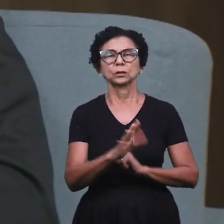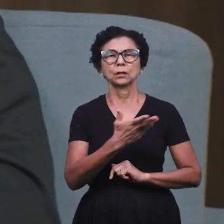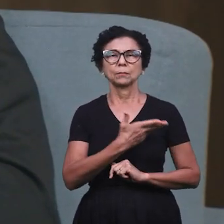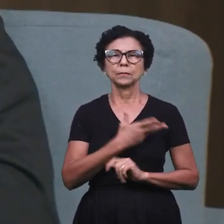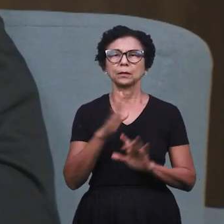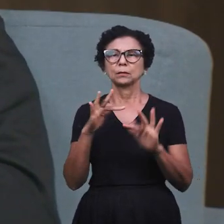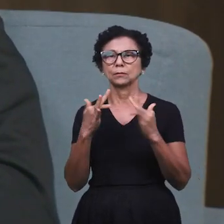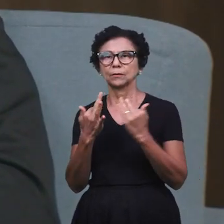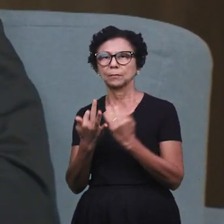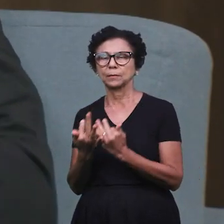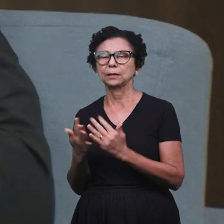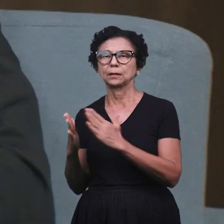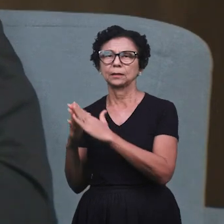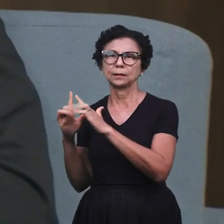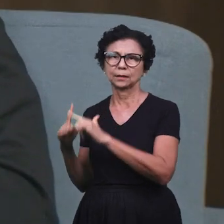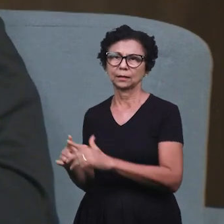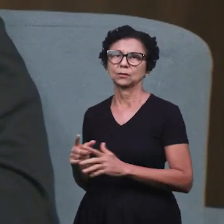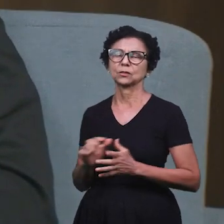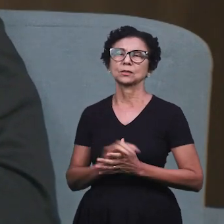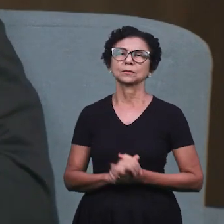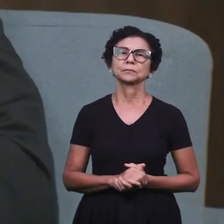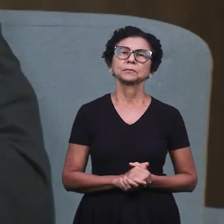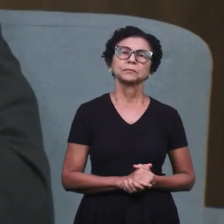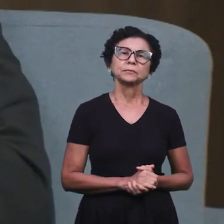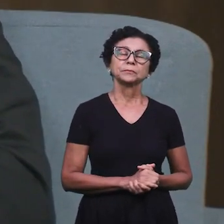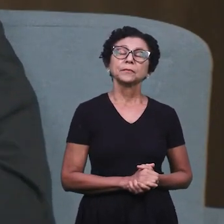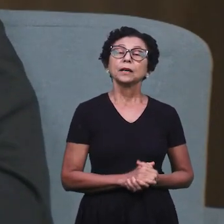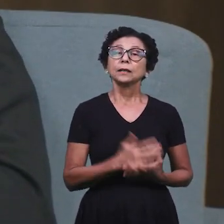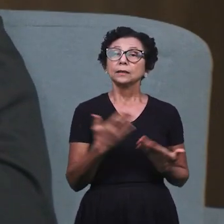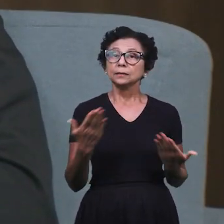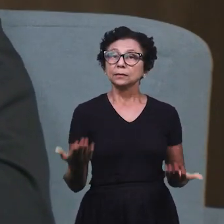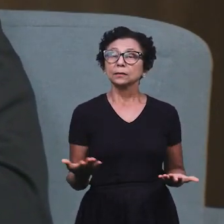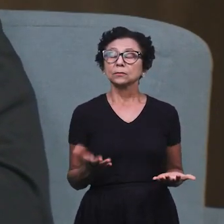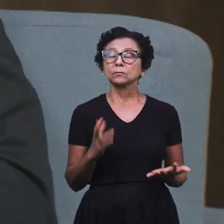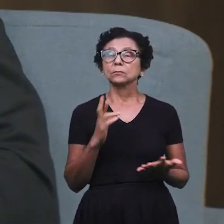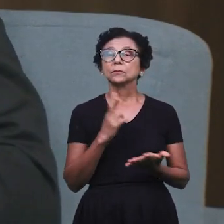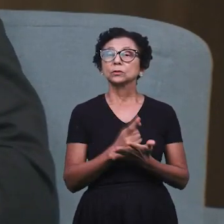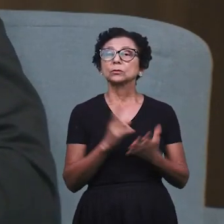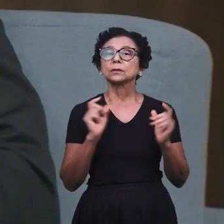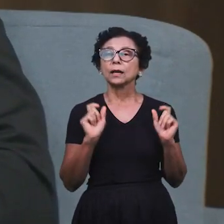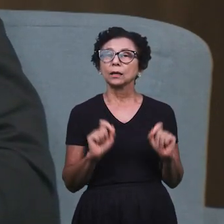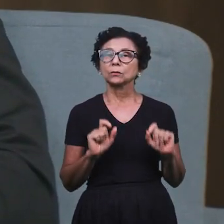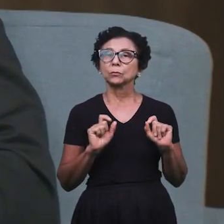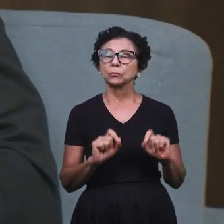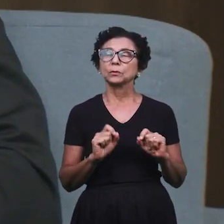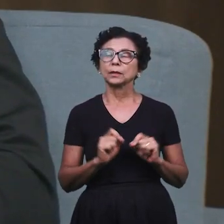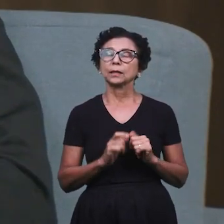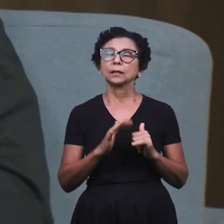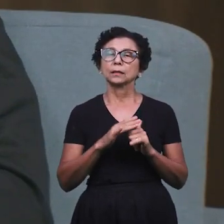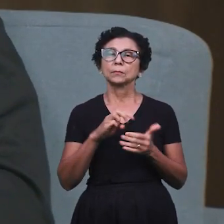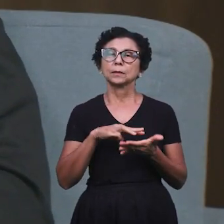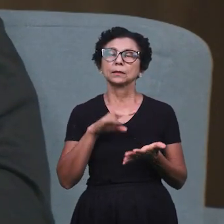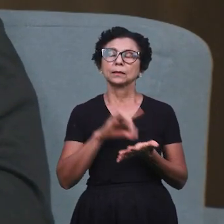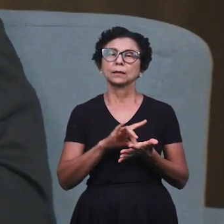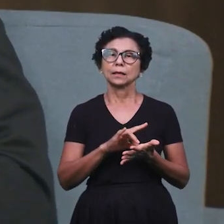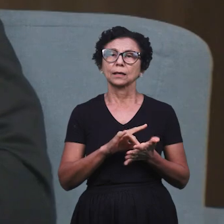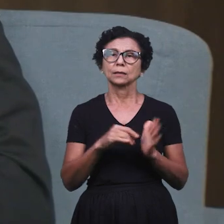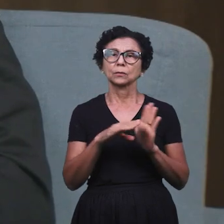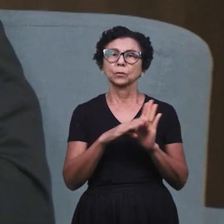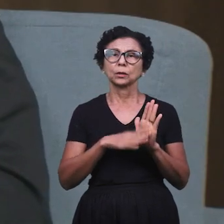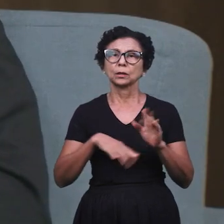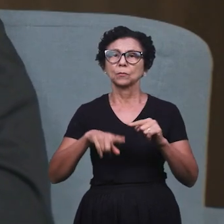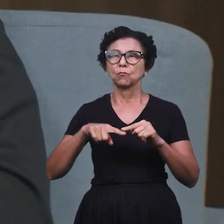Tem sido uma grande bênção a sua participação. Quando você faz isso, torna o canal da igreja e o programa